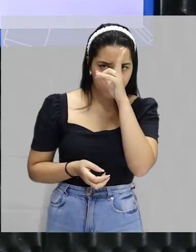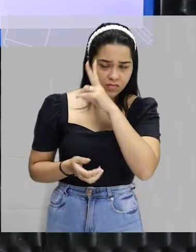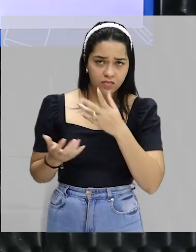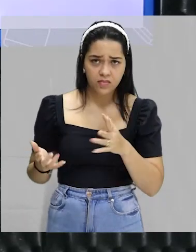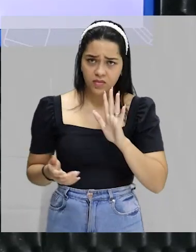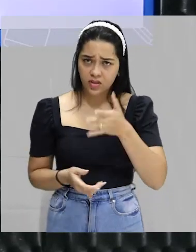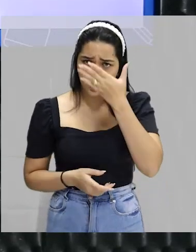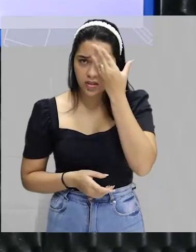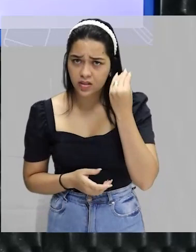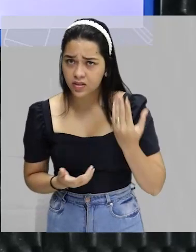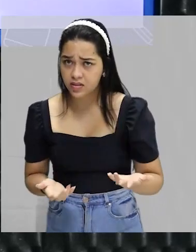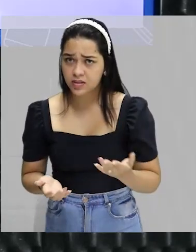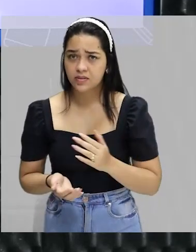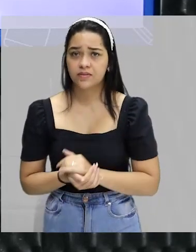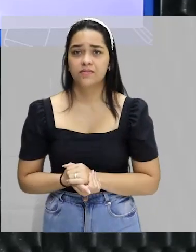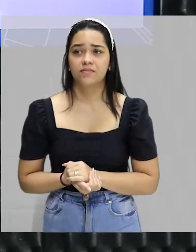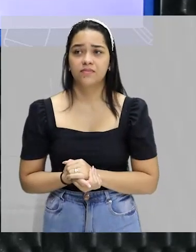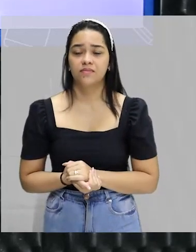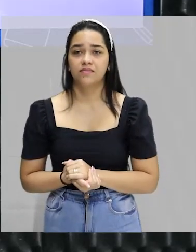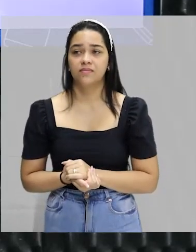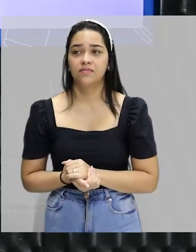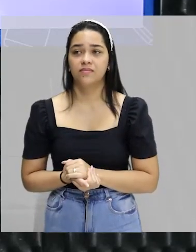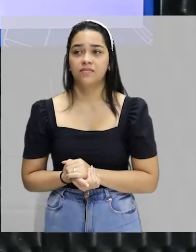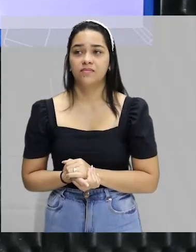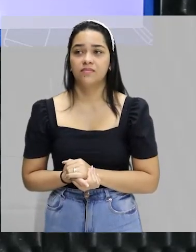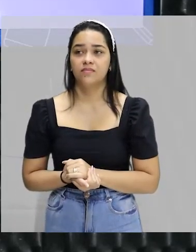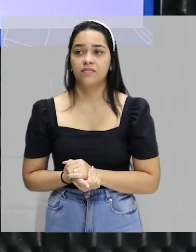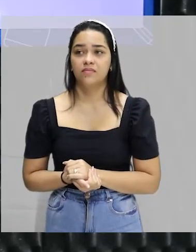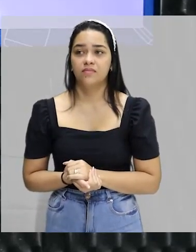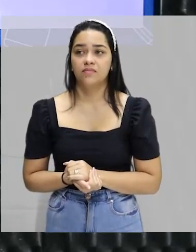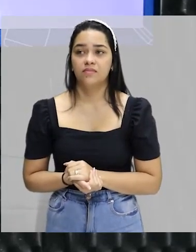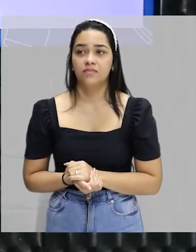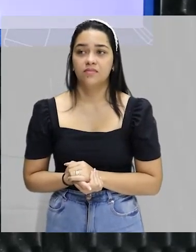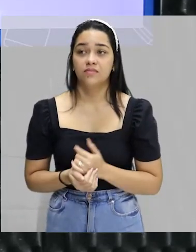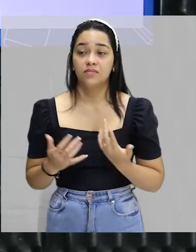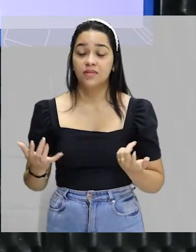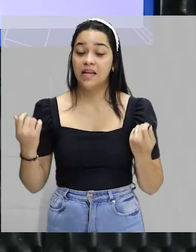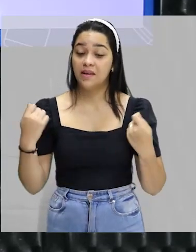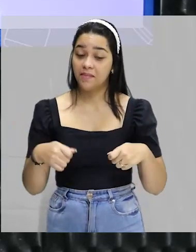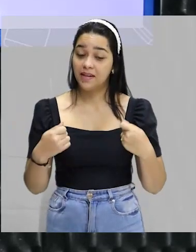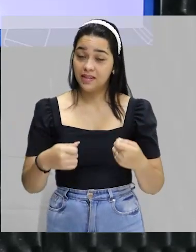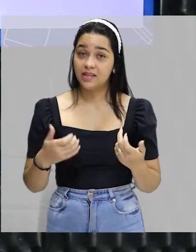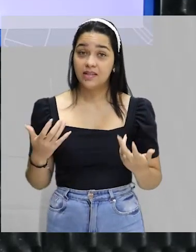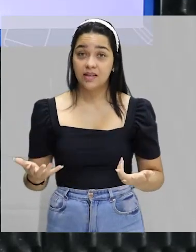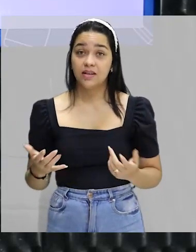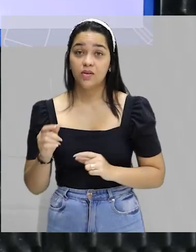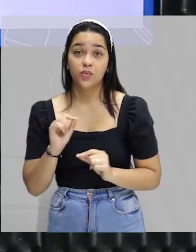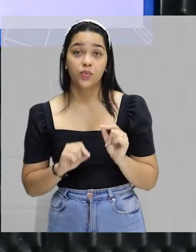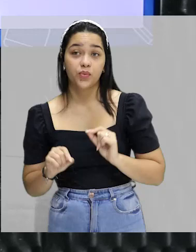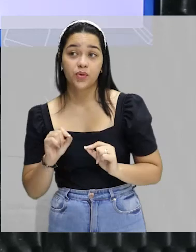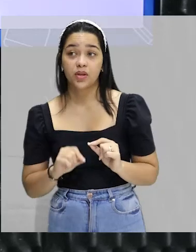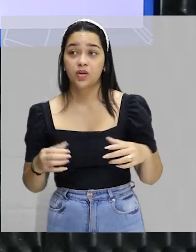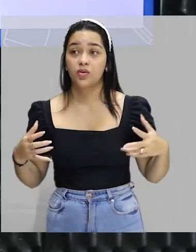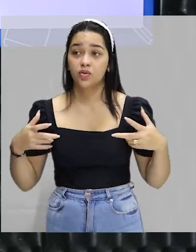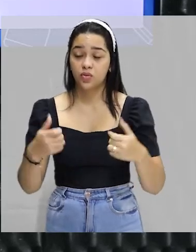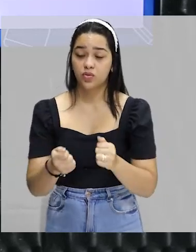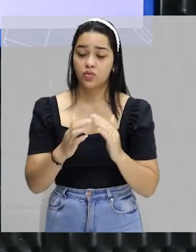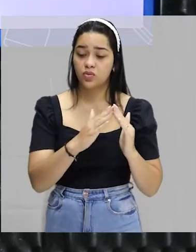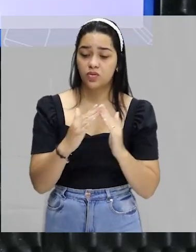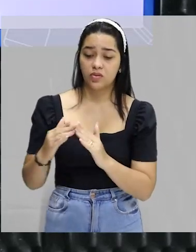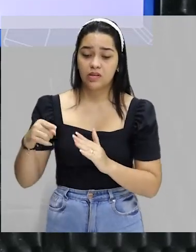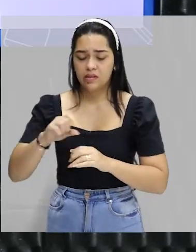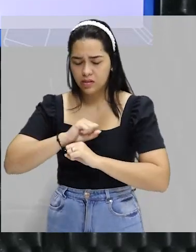Já esqueceu? Nossa. Aí, no caso, eu tenho que ver. Todos os vizinhos